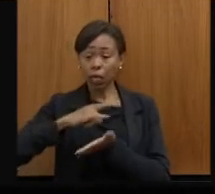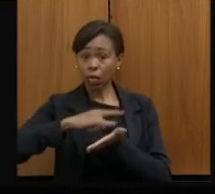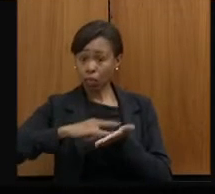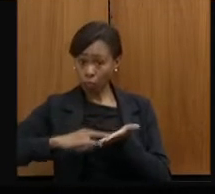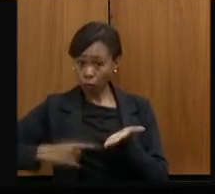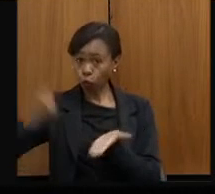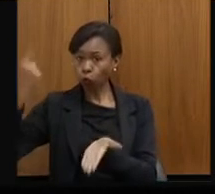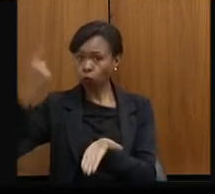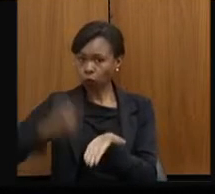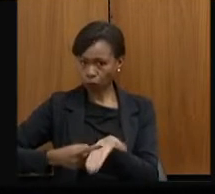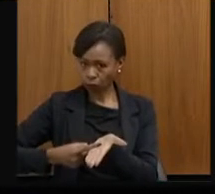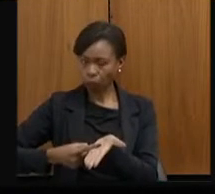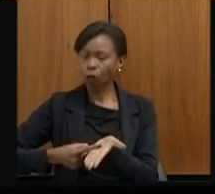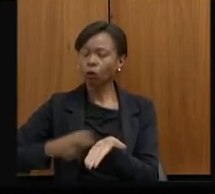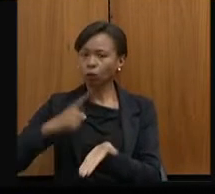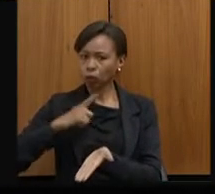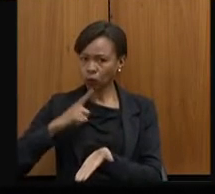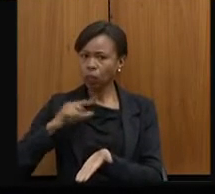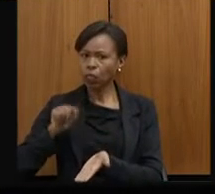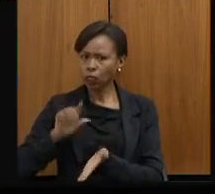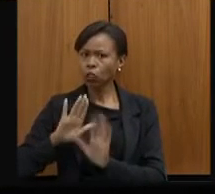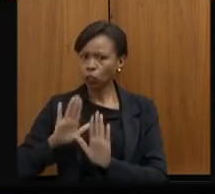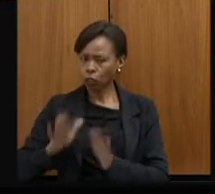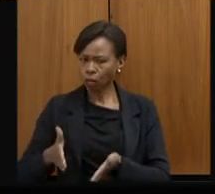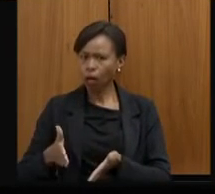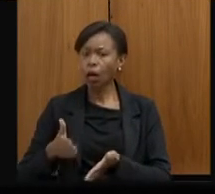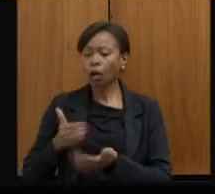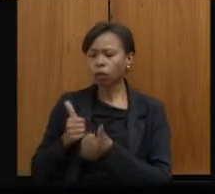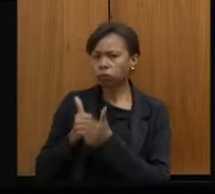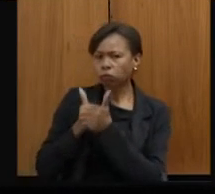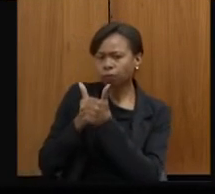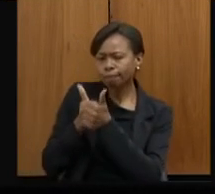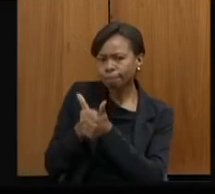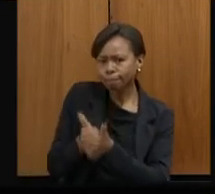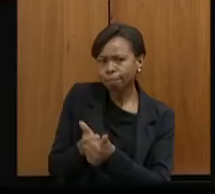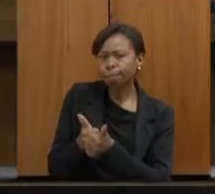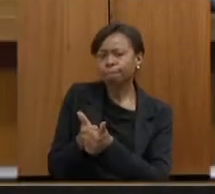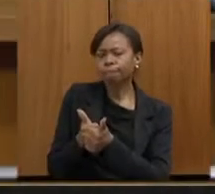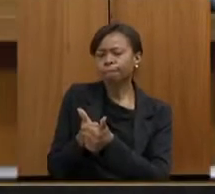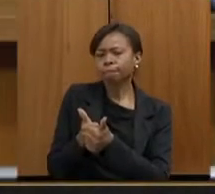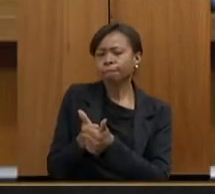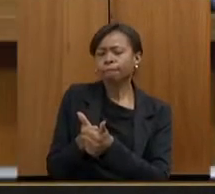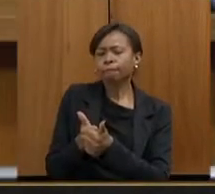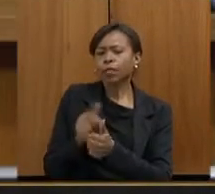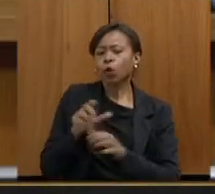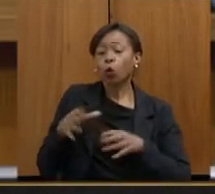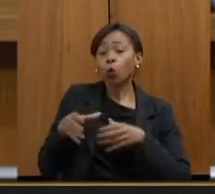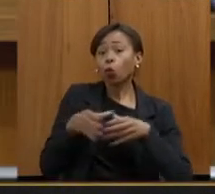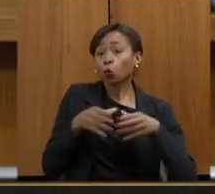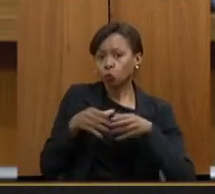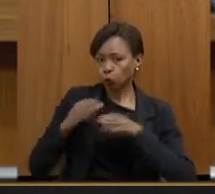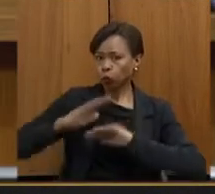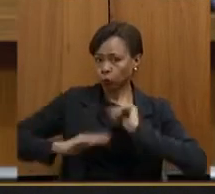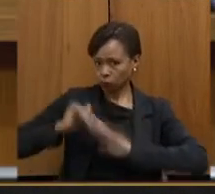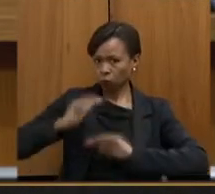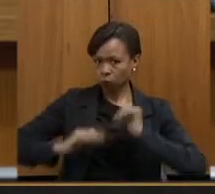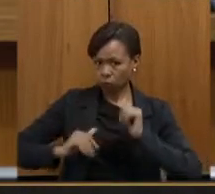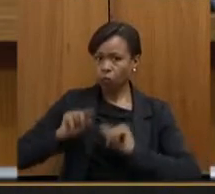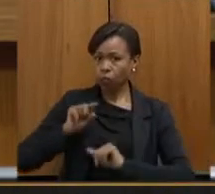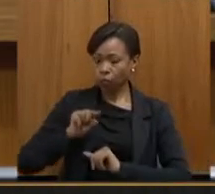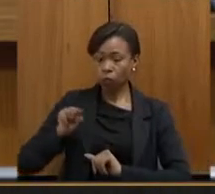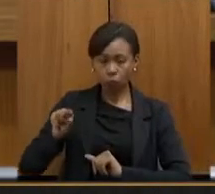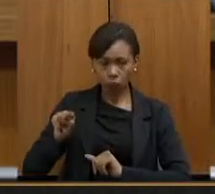ativos e temos feito esse acompanhamento próximo às equipes do município nessa